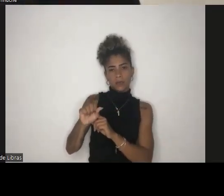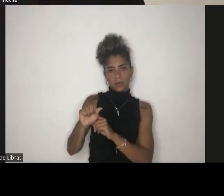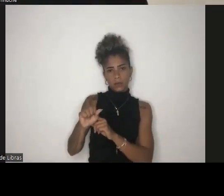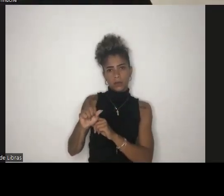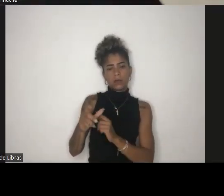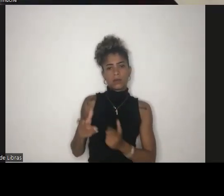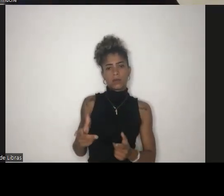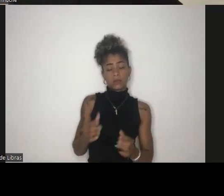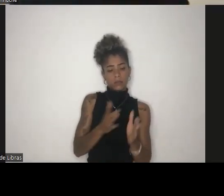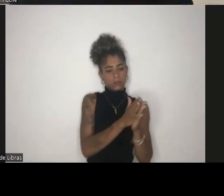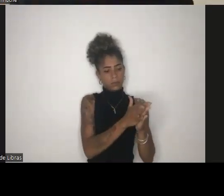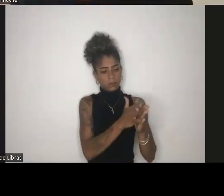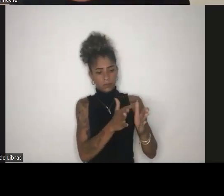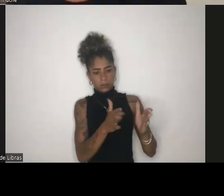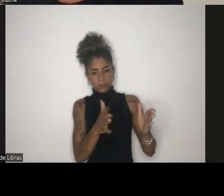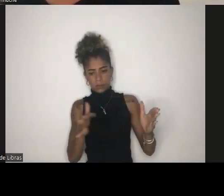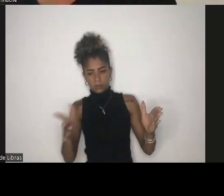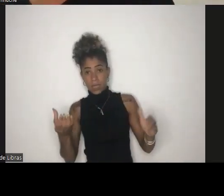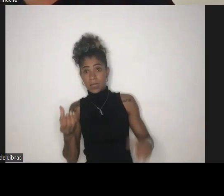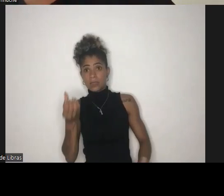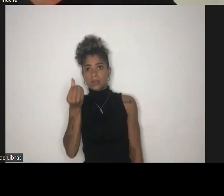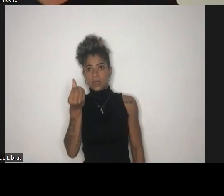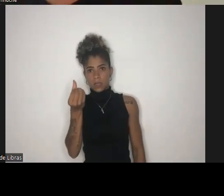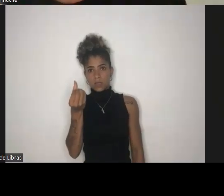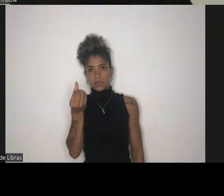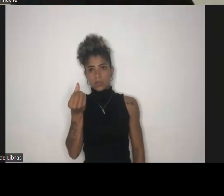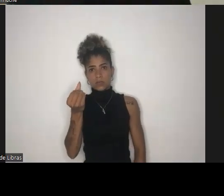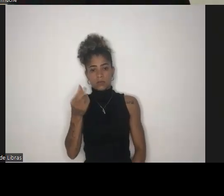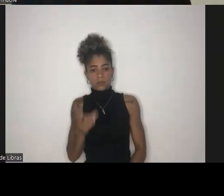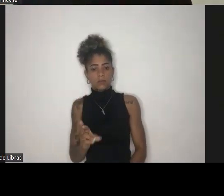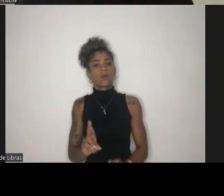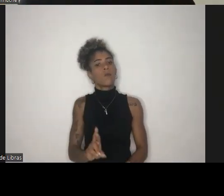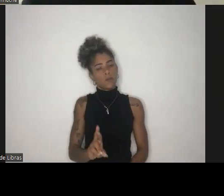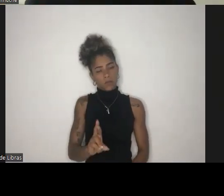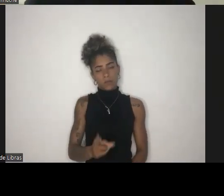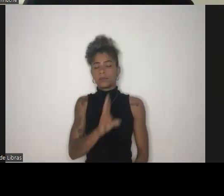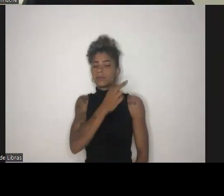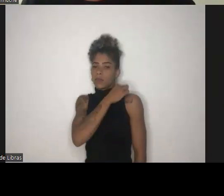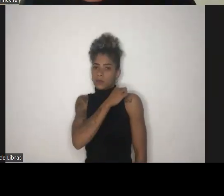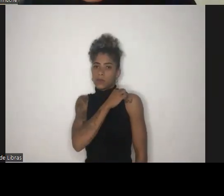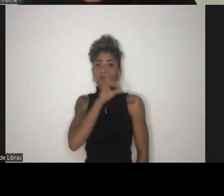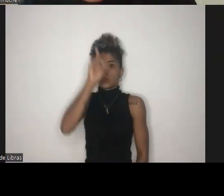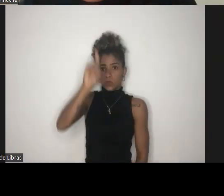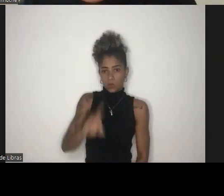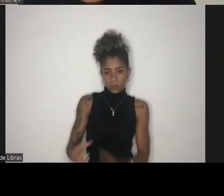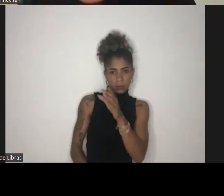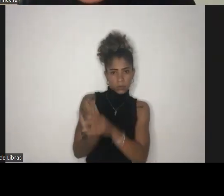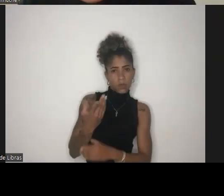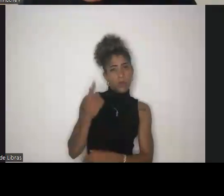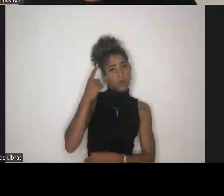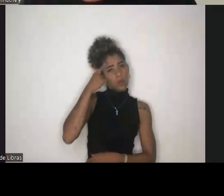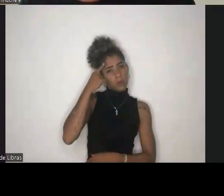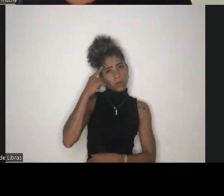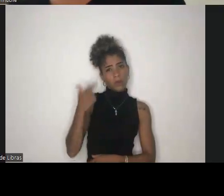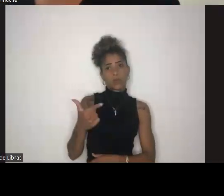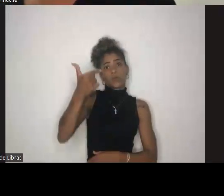jornada né que eu vivi seis anos como diretor de criação da R2 Produções a gente começou a elaboração de um parque né